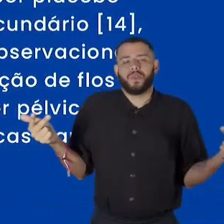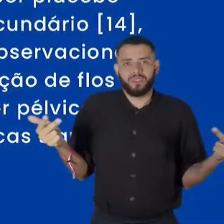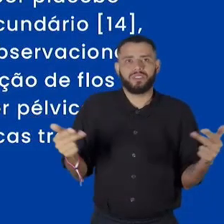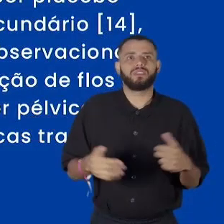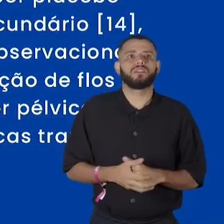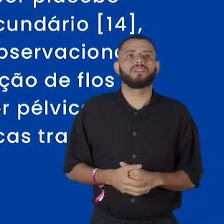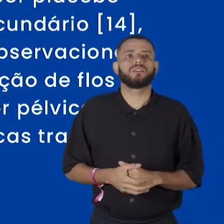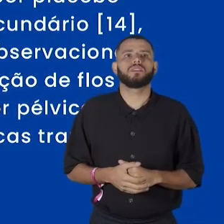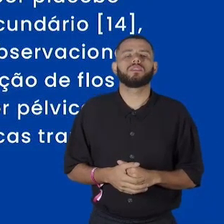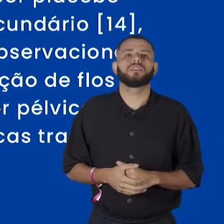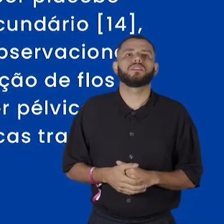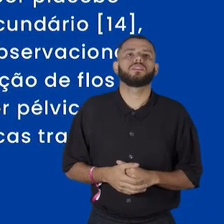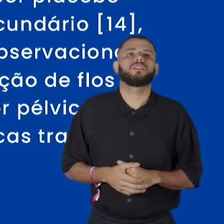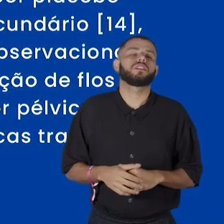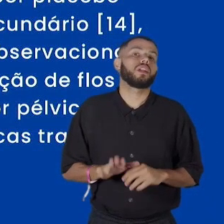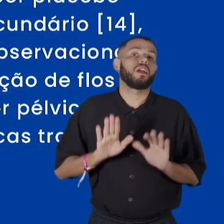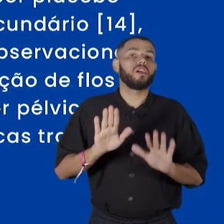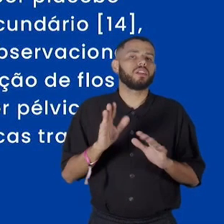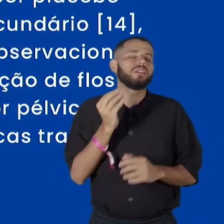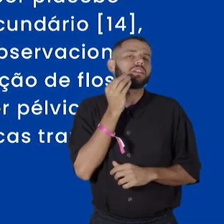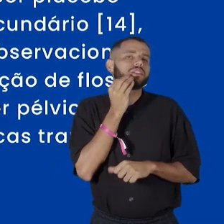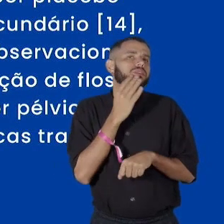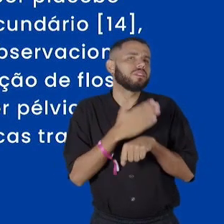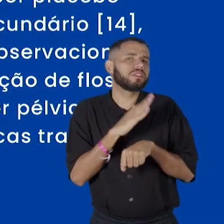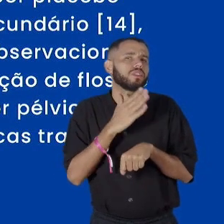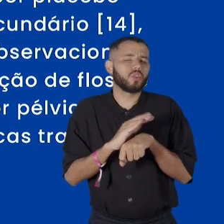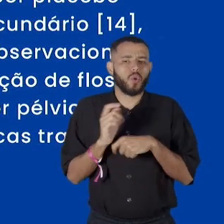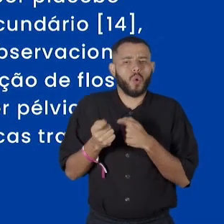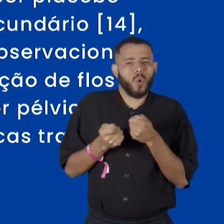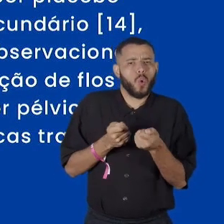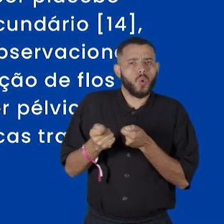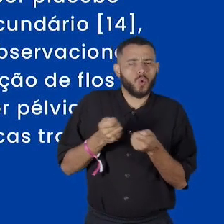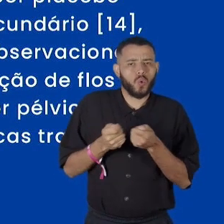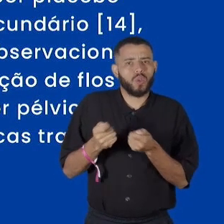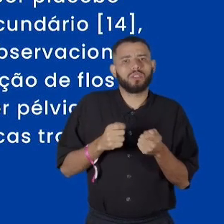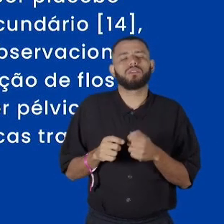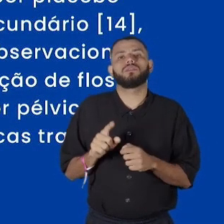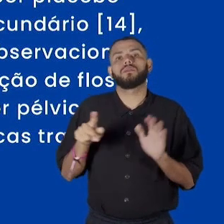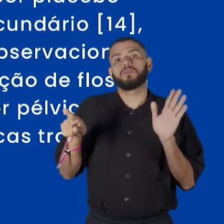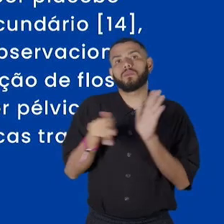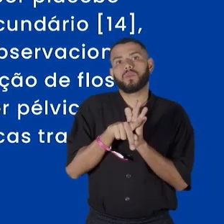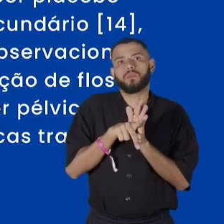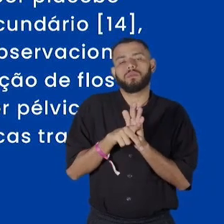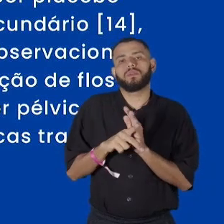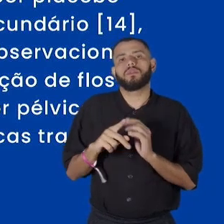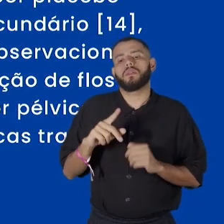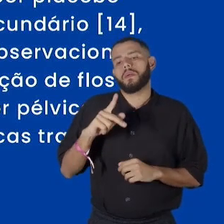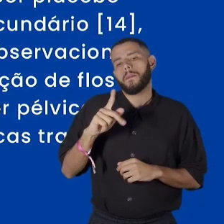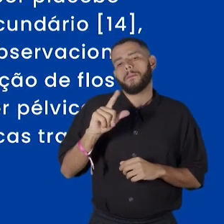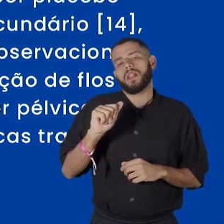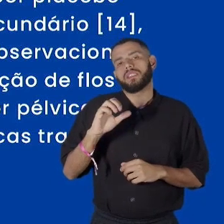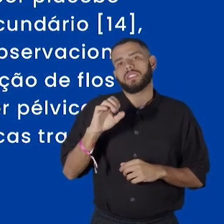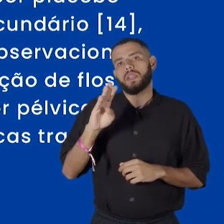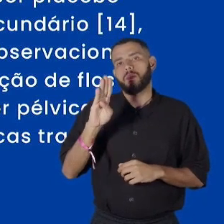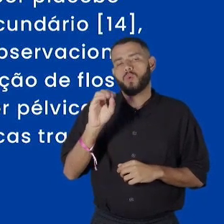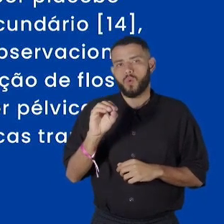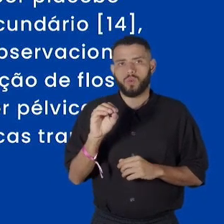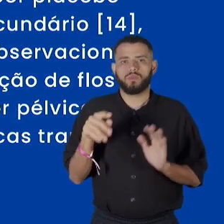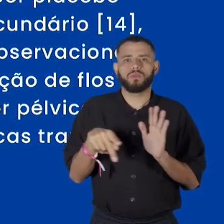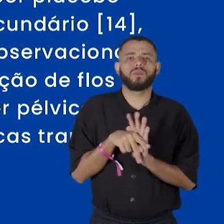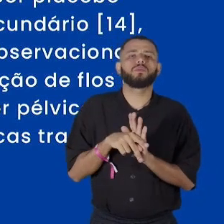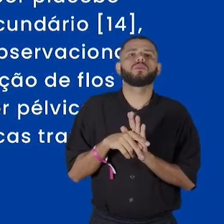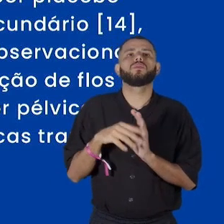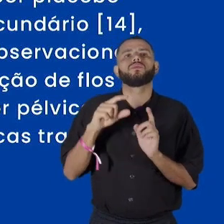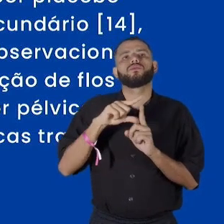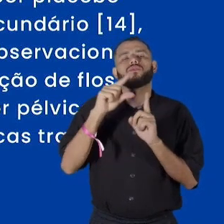Uma série de pequenos ensaios de controle randomizado, controlado por placebo, conduzido com flores de